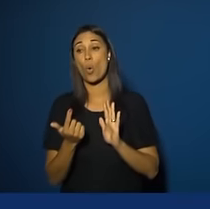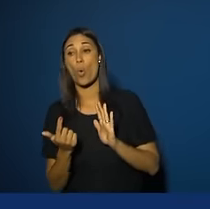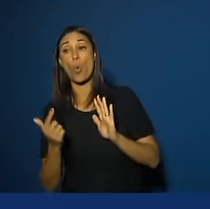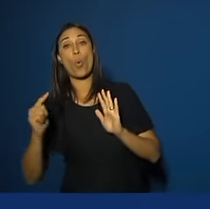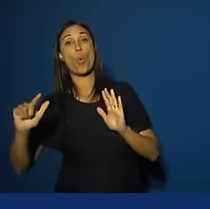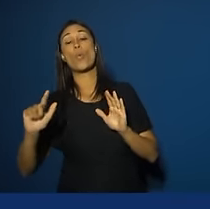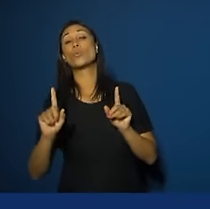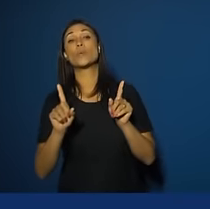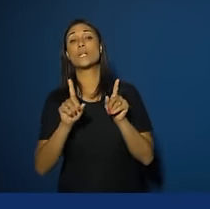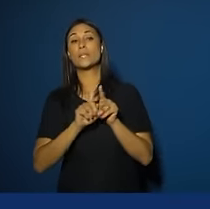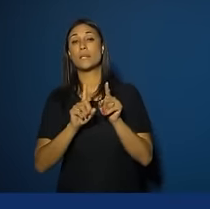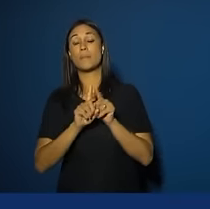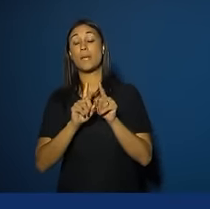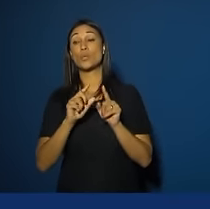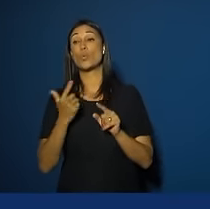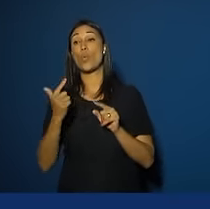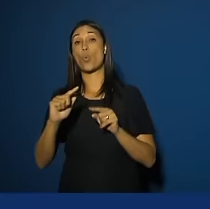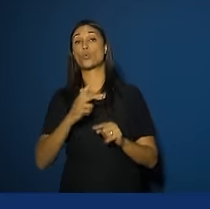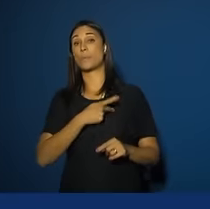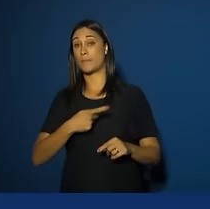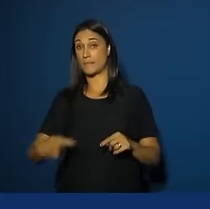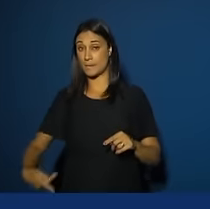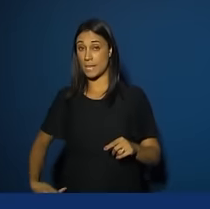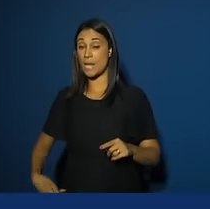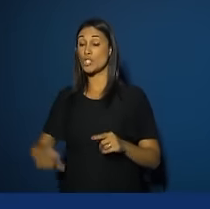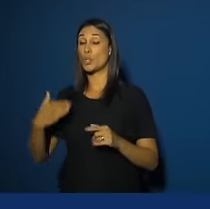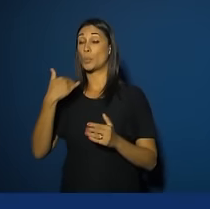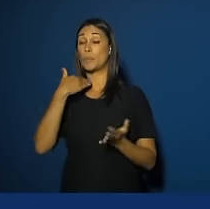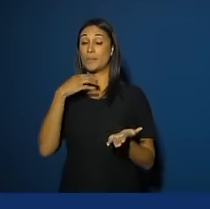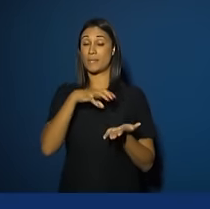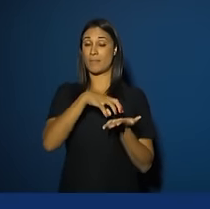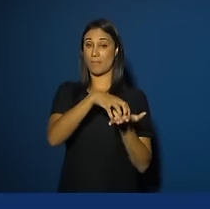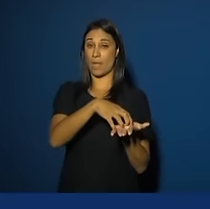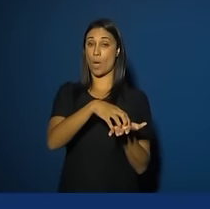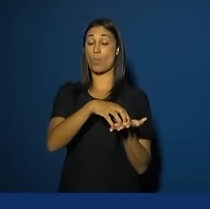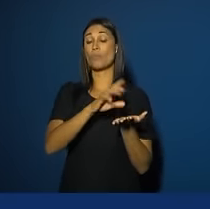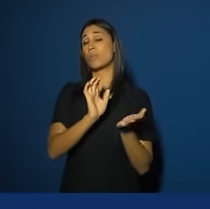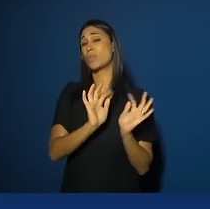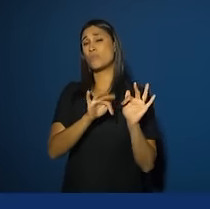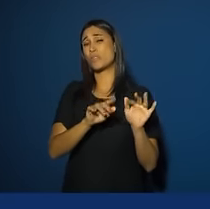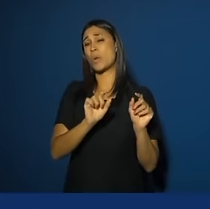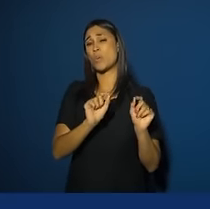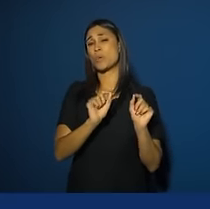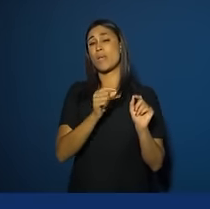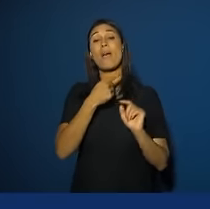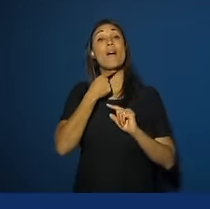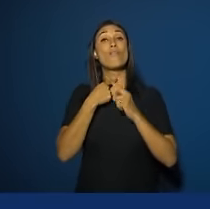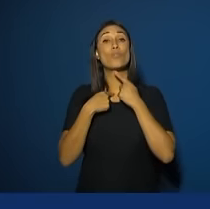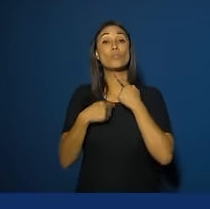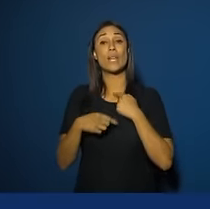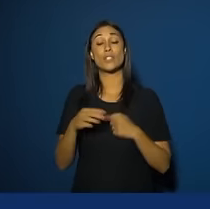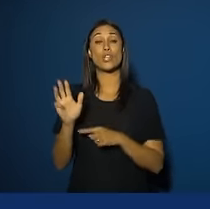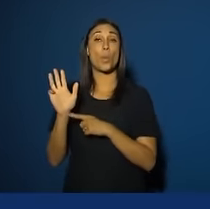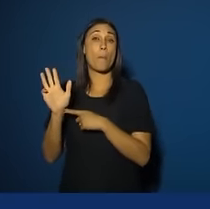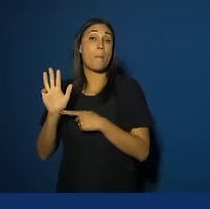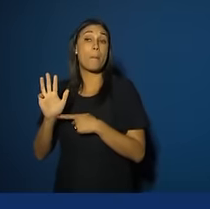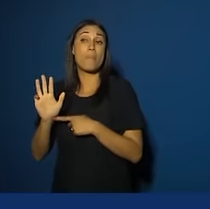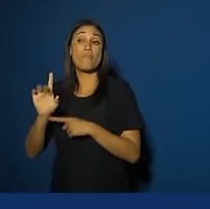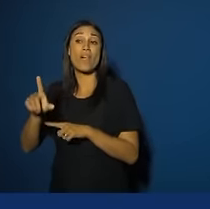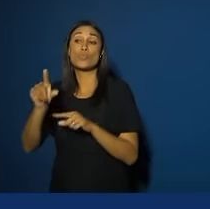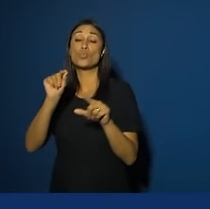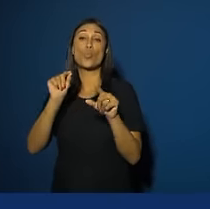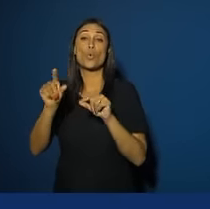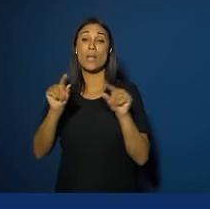das intenções do próximo presidente do Banco Central, que, no final das contas, é a intenção do que o presidente da República, que vai